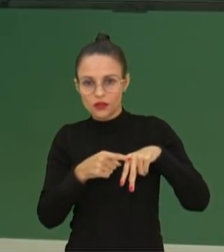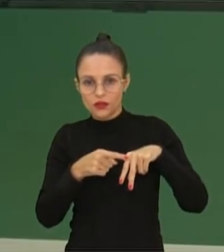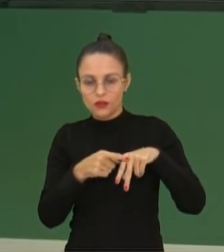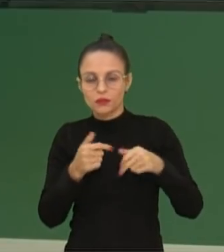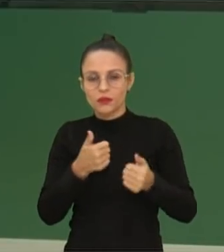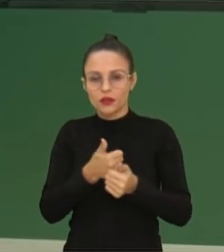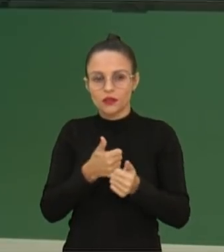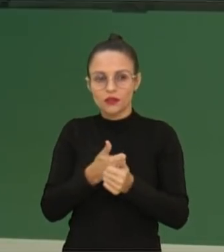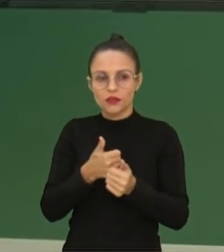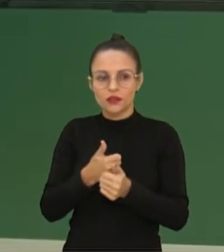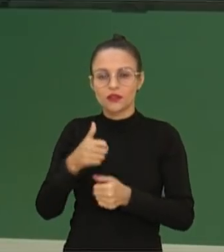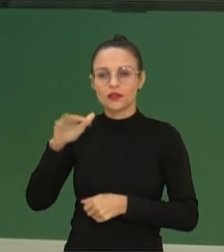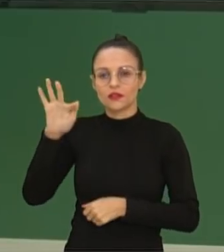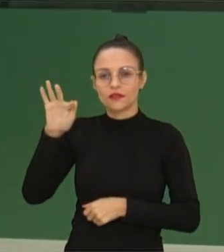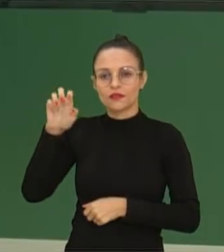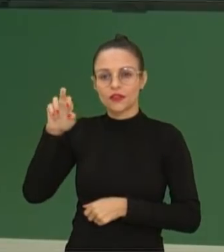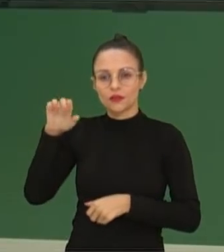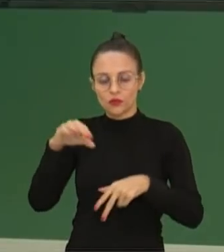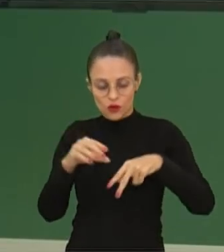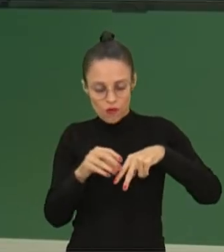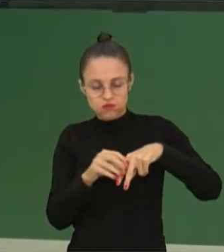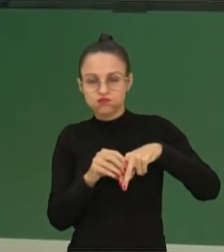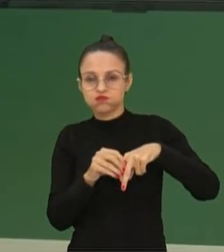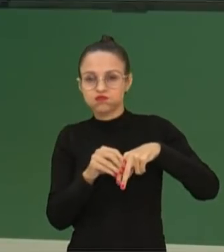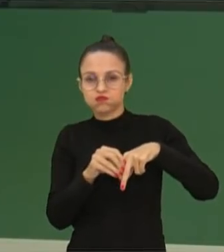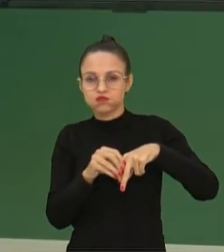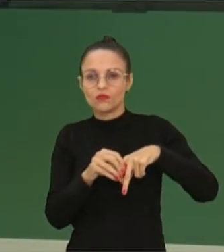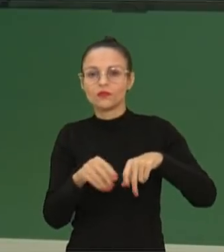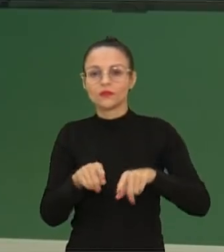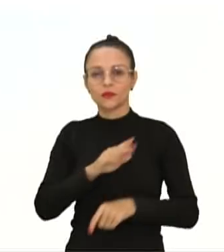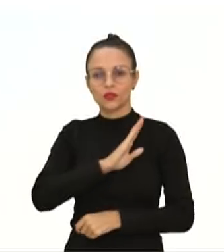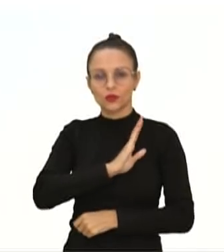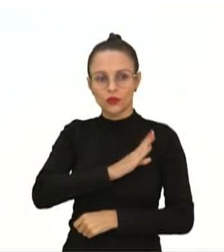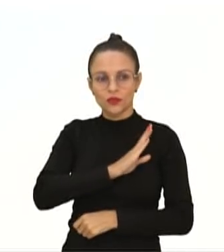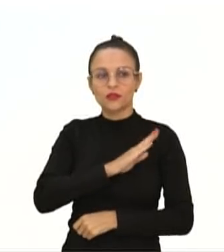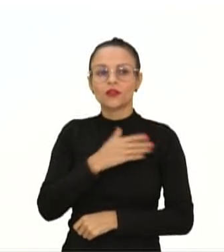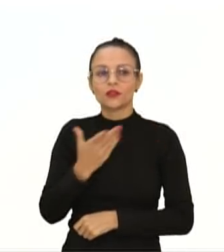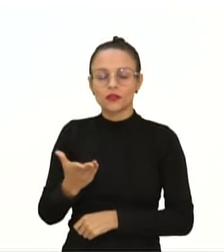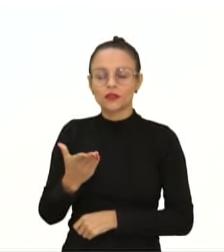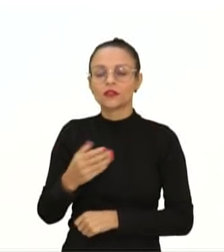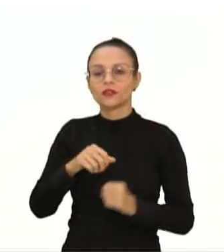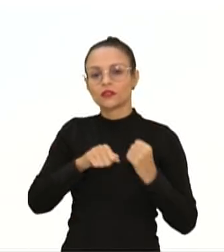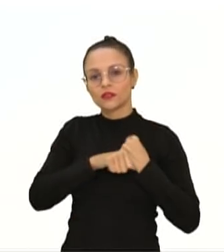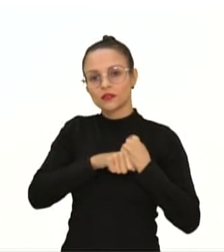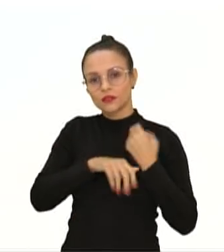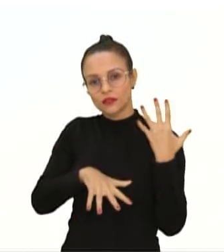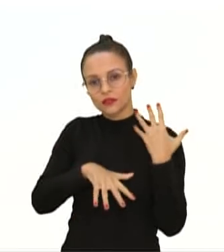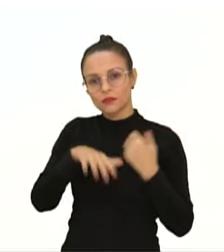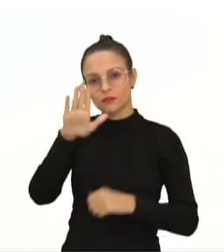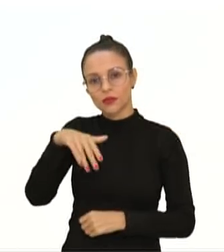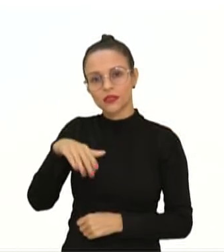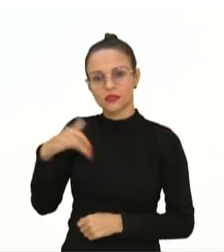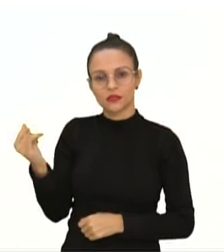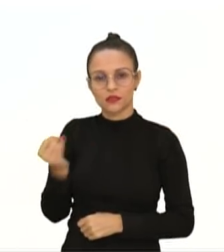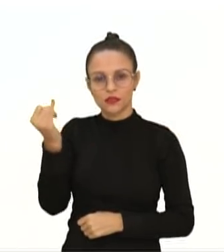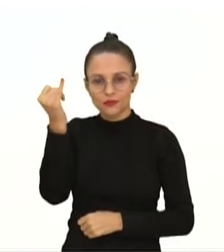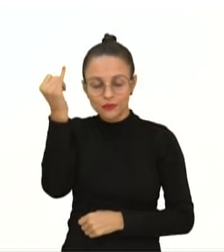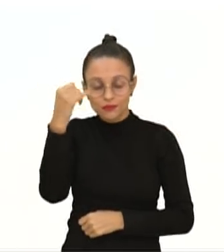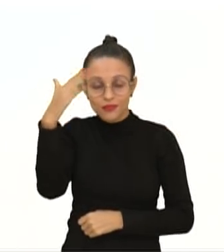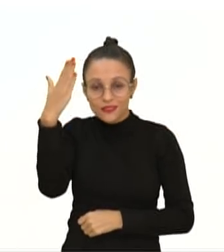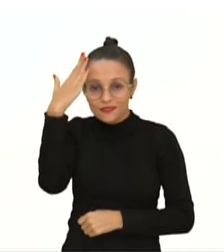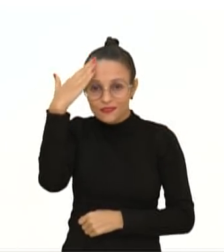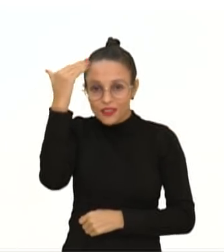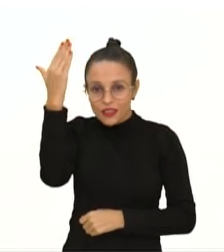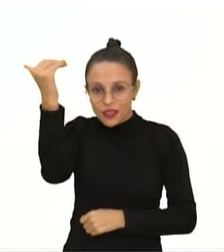passa pertinho ali do fêmur, né, na coxa, o coração. E a artéria mais importante, mais famosa